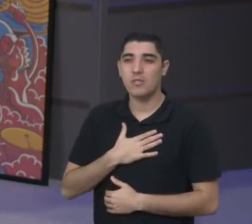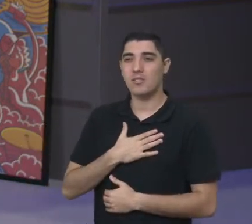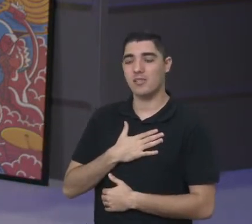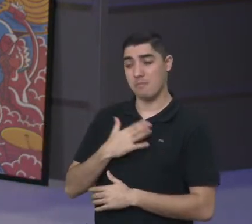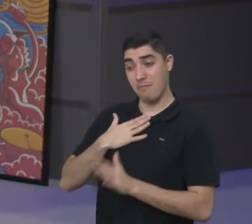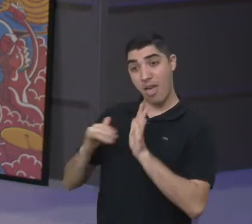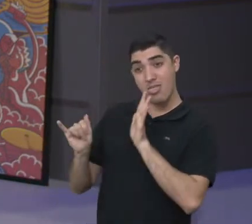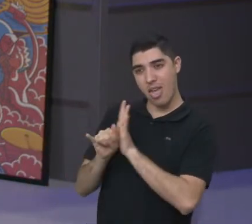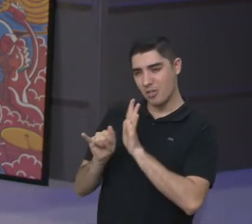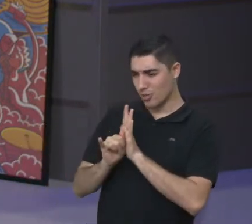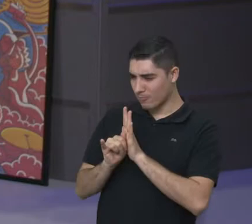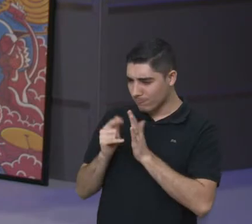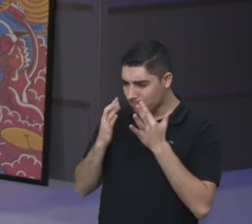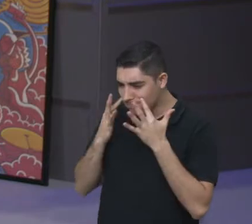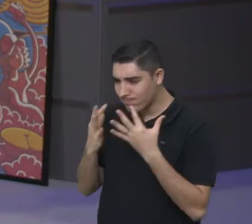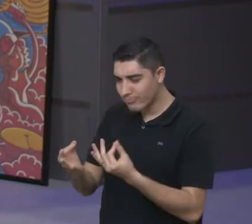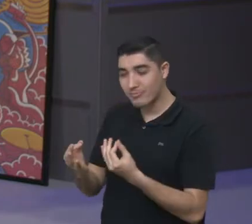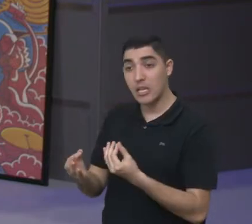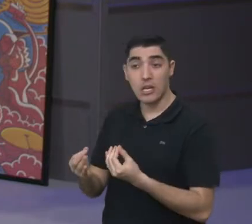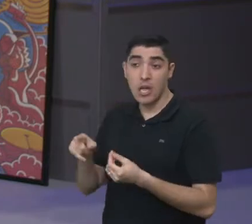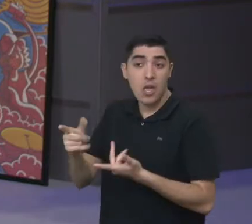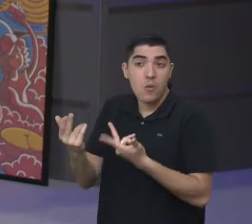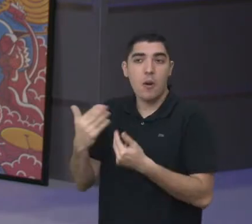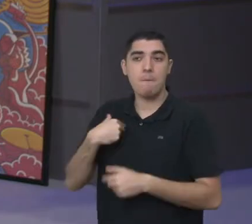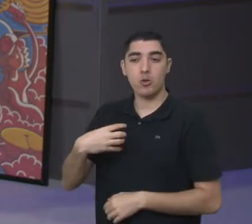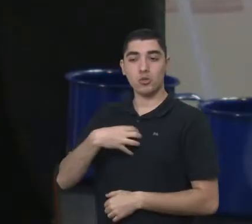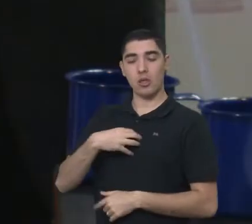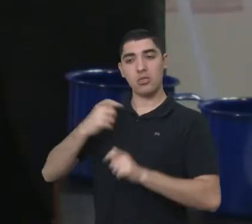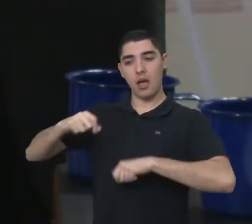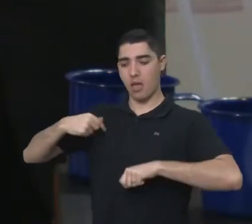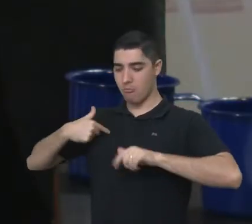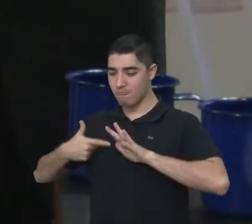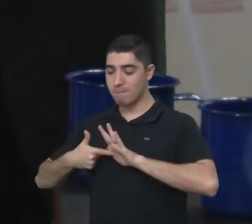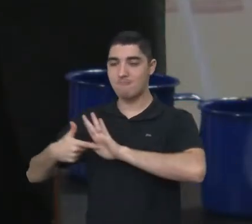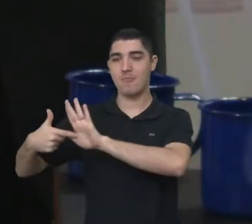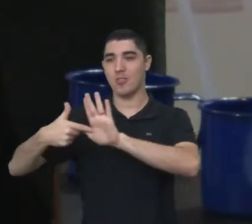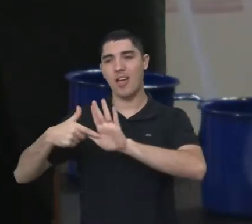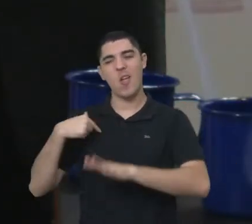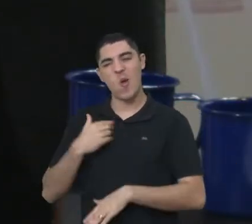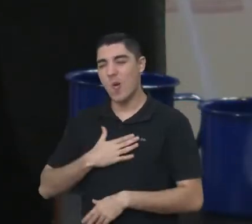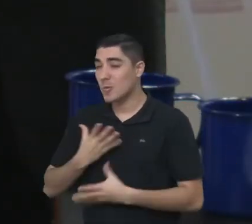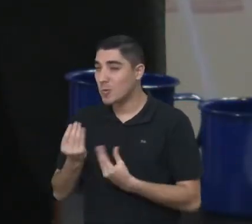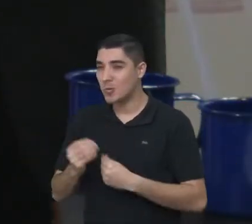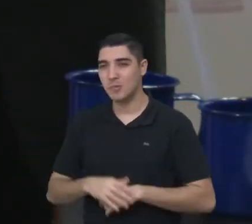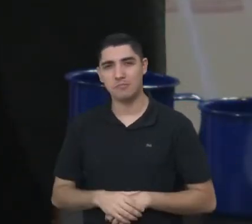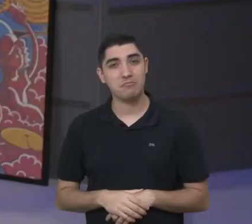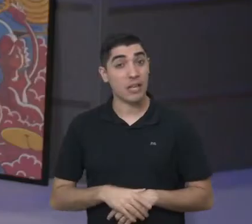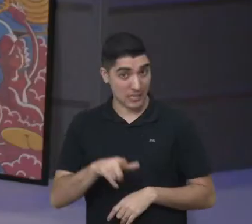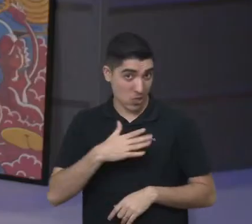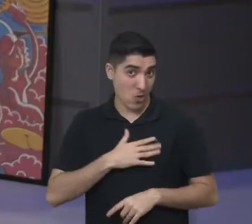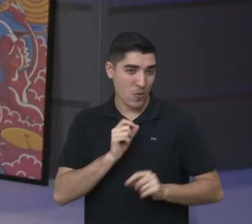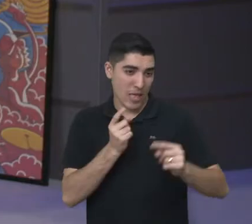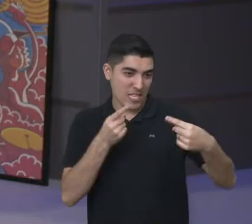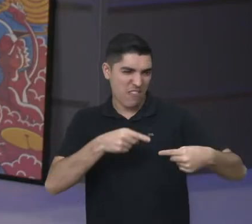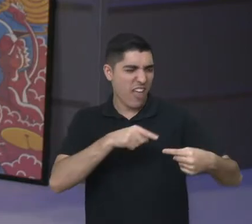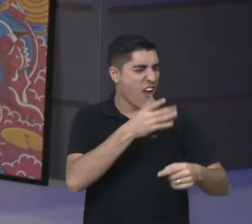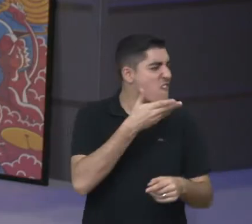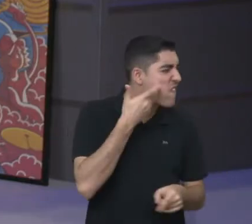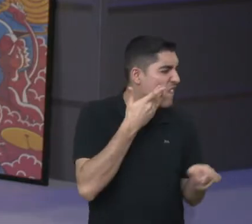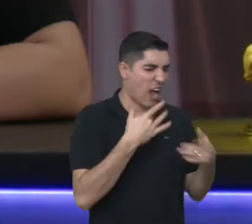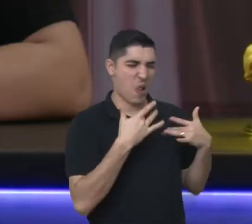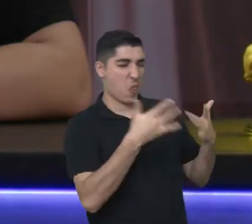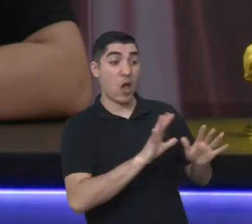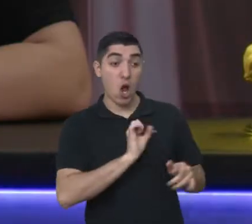outra maneira que eu posso me expressar, criar, assim. Pode crer. Eu gosto muito. Então você gosta de desafio, né? Nada que é fácil